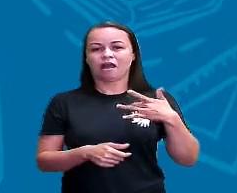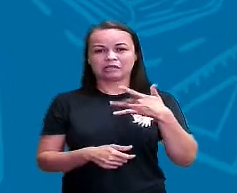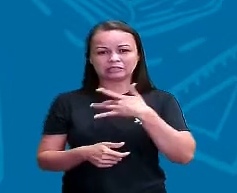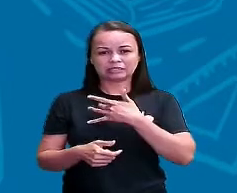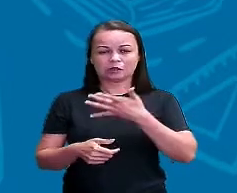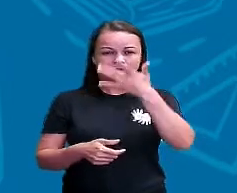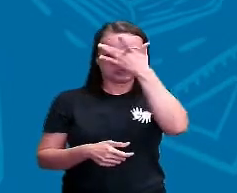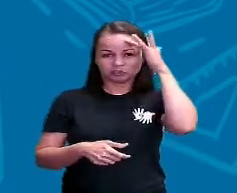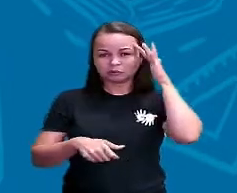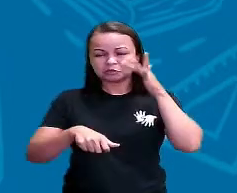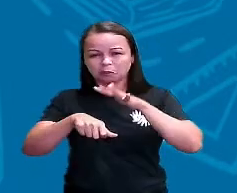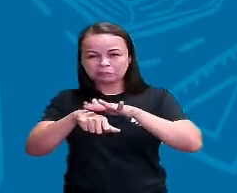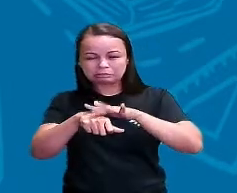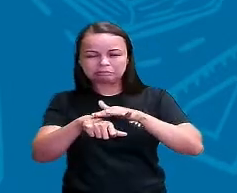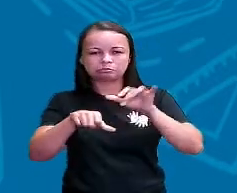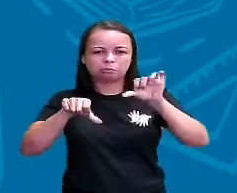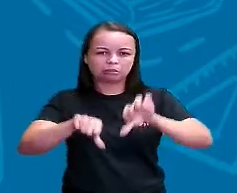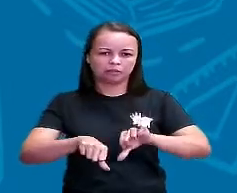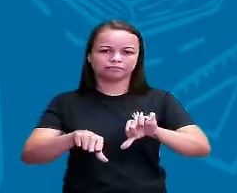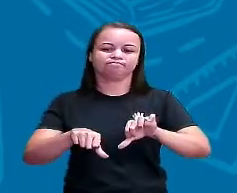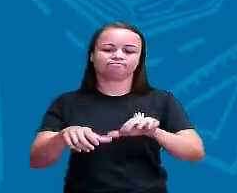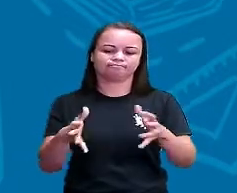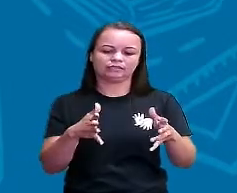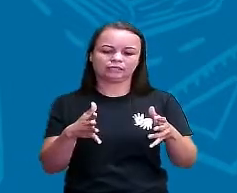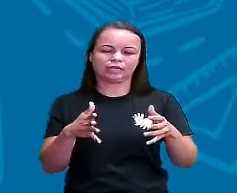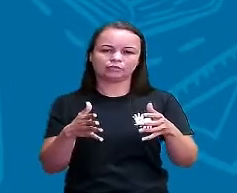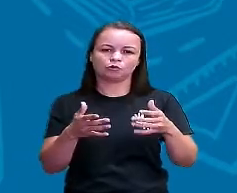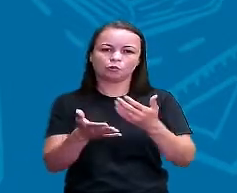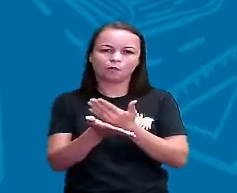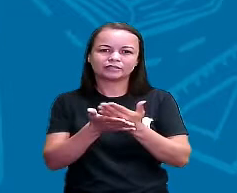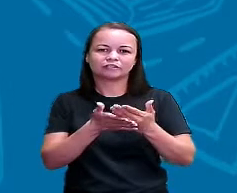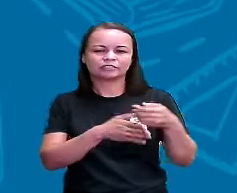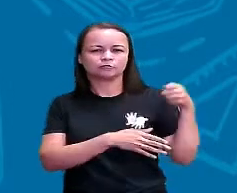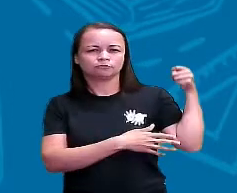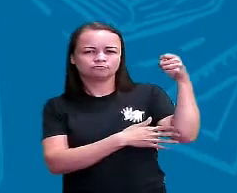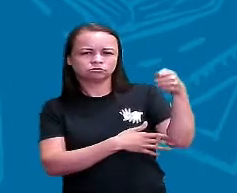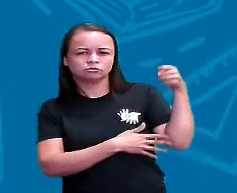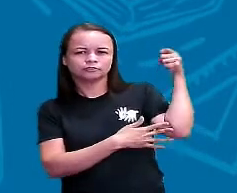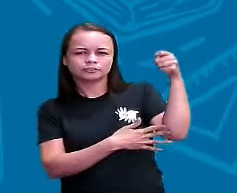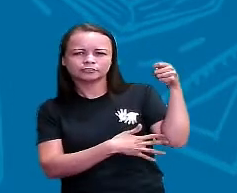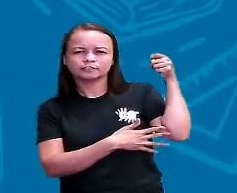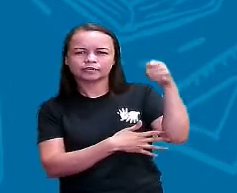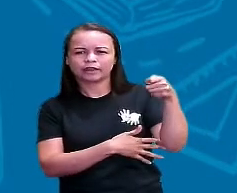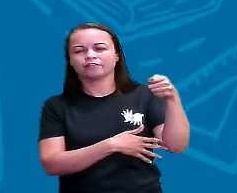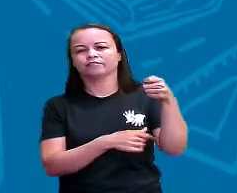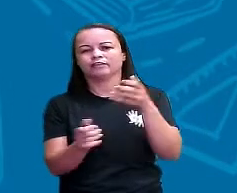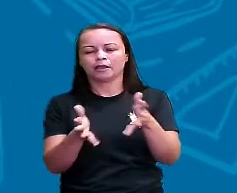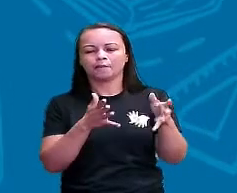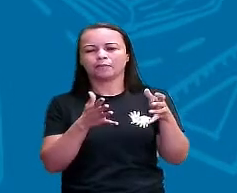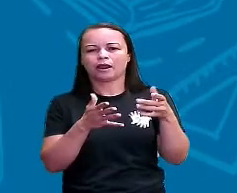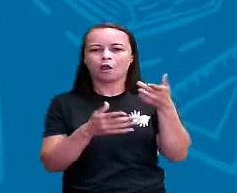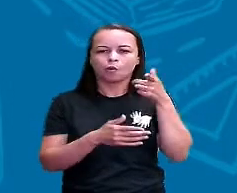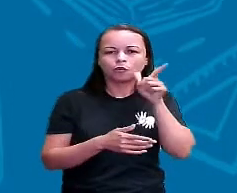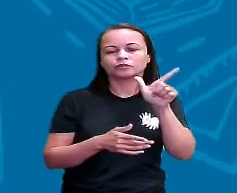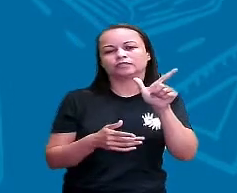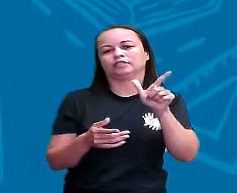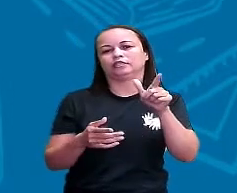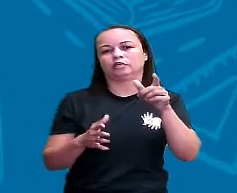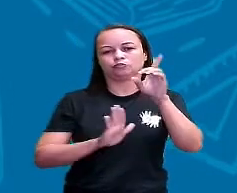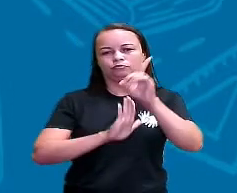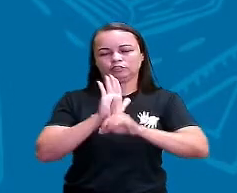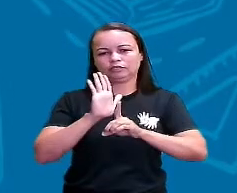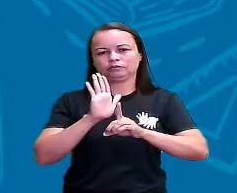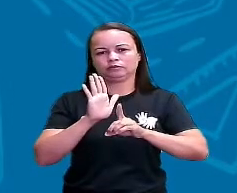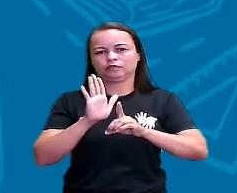eles se organizaram e eles fizeram uma grande greve para poder conseguir alcançar esses direitos. E isso aconteceu no dia 1